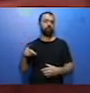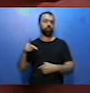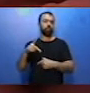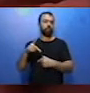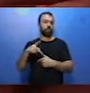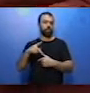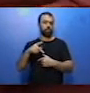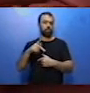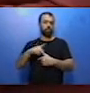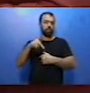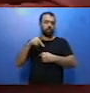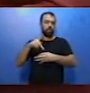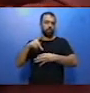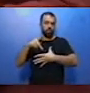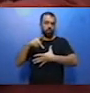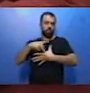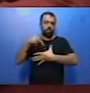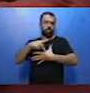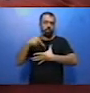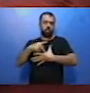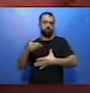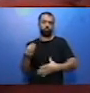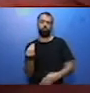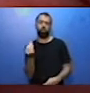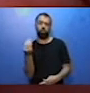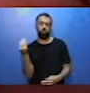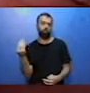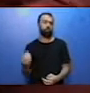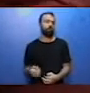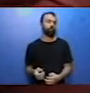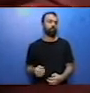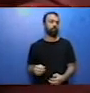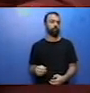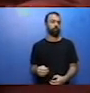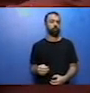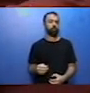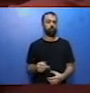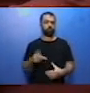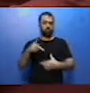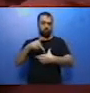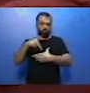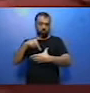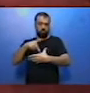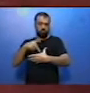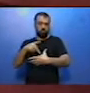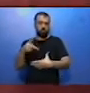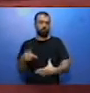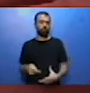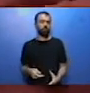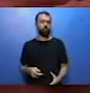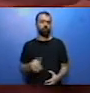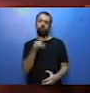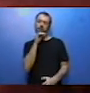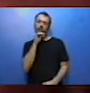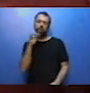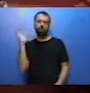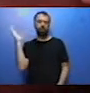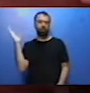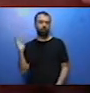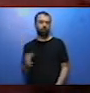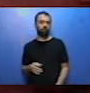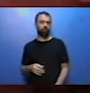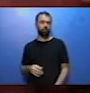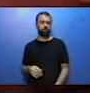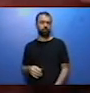o que o meu corpo desgasta e aonde eu vou achar aonde que ele onde tem nas proteínas vou dar agora o exemplo de